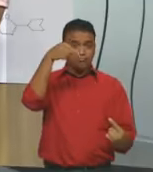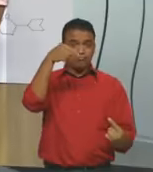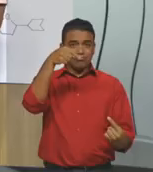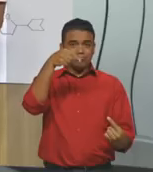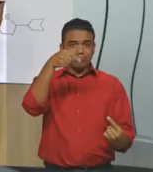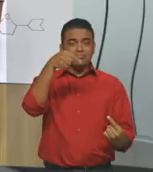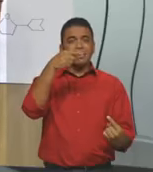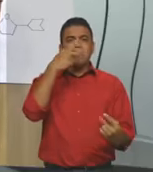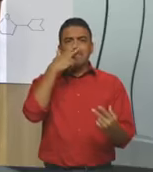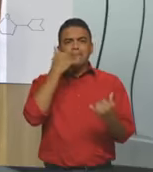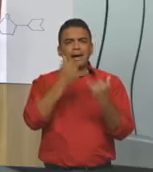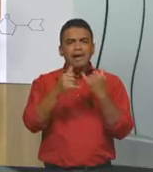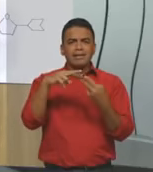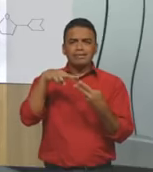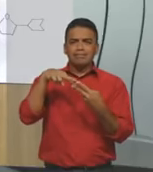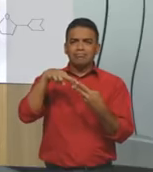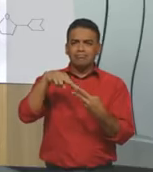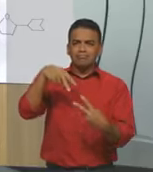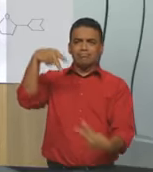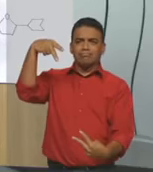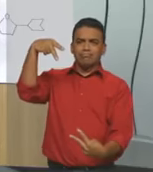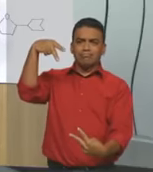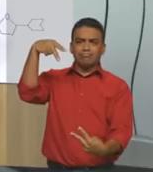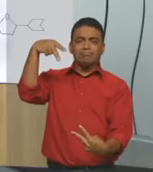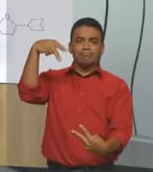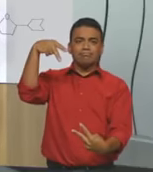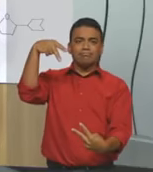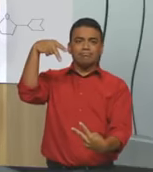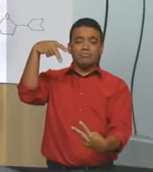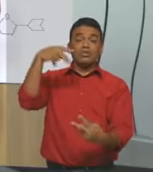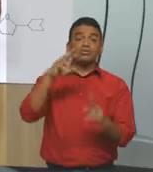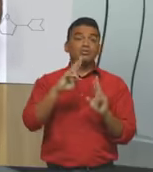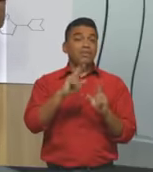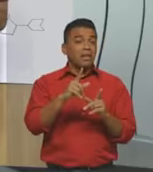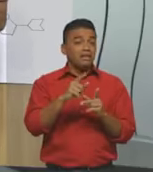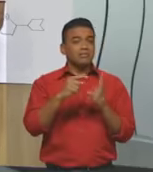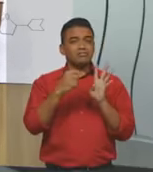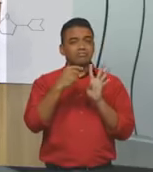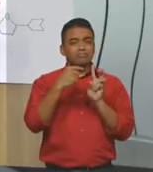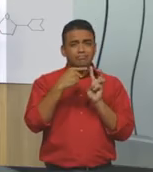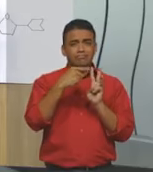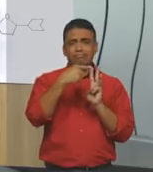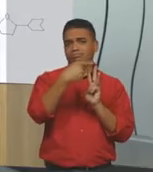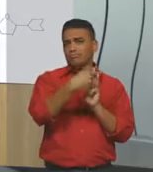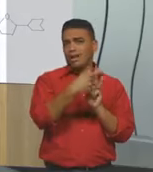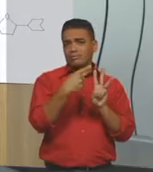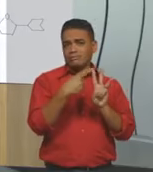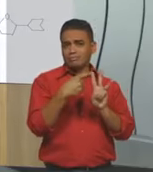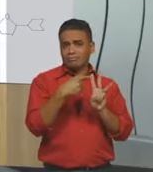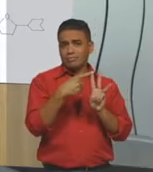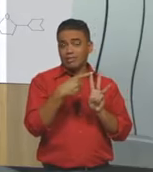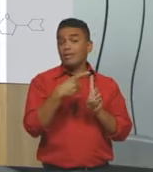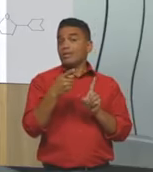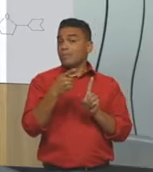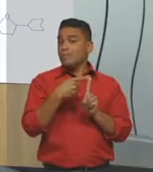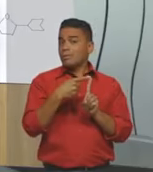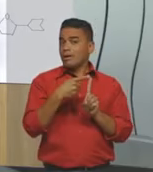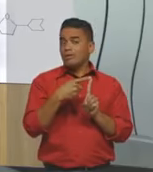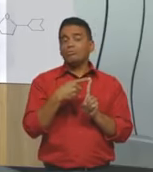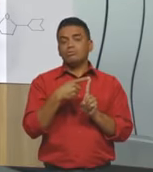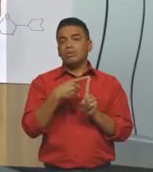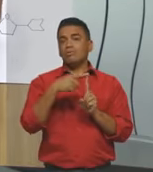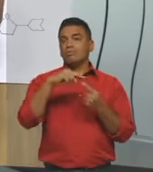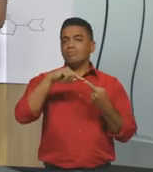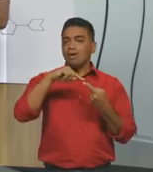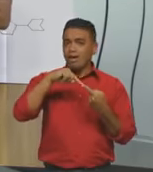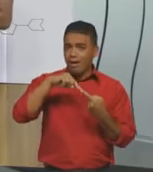ao DNA, mas vai diferir do DNA em 3 pontos principais. Primeiro, o RNA, ele